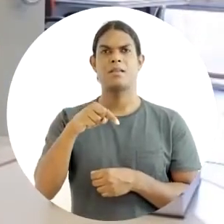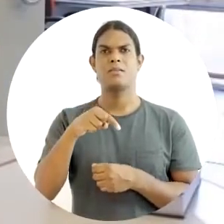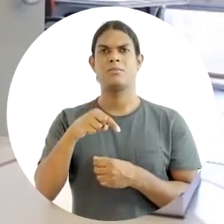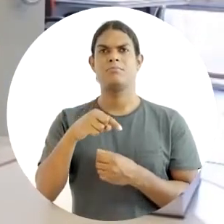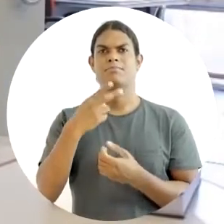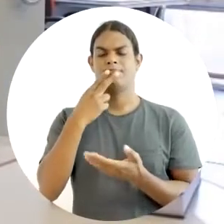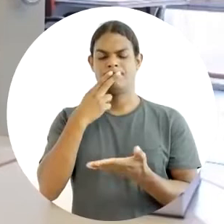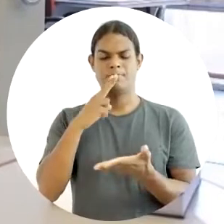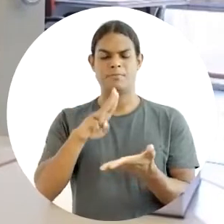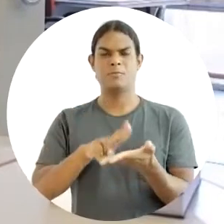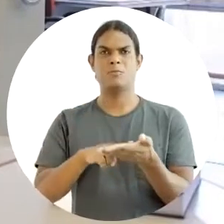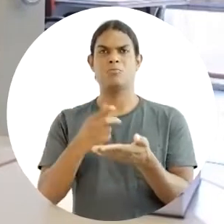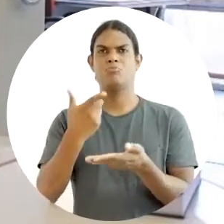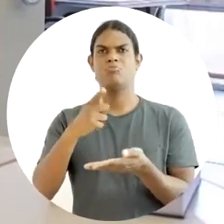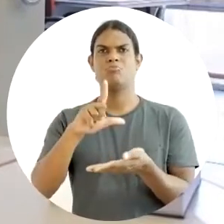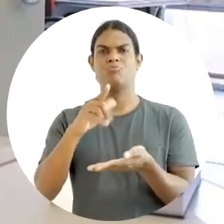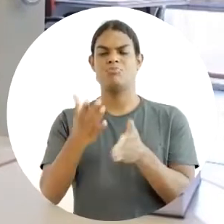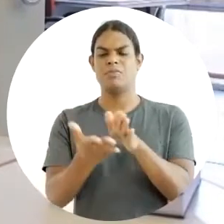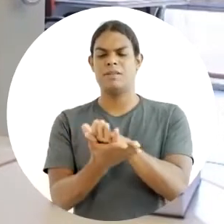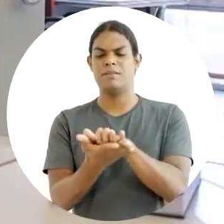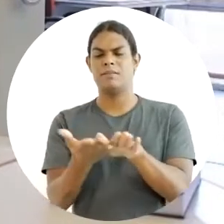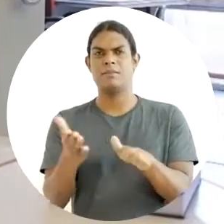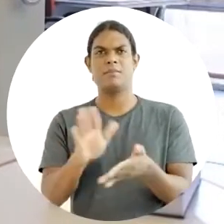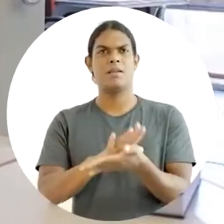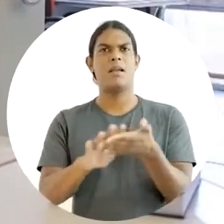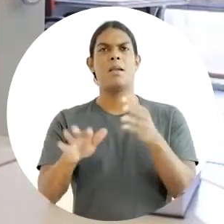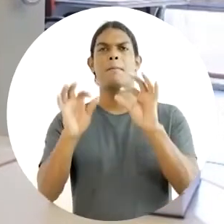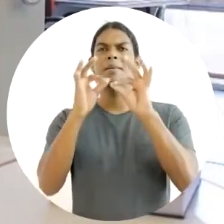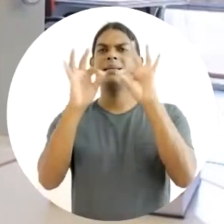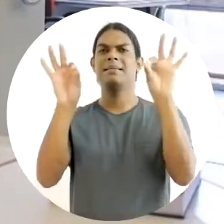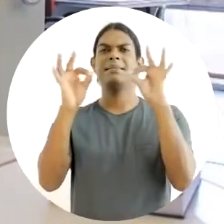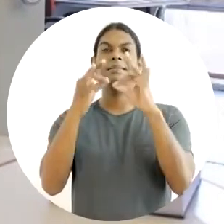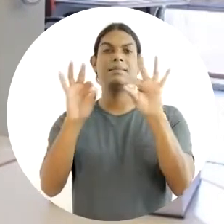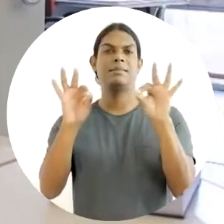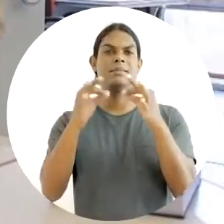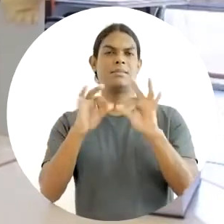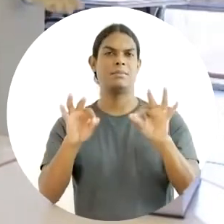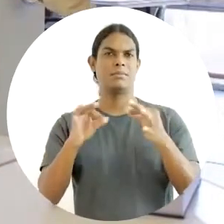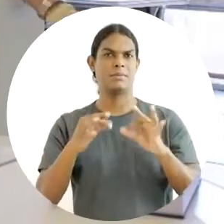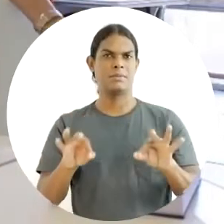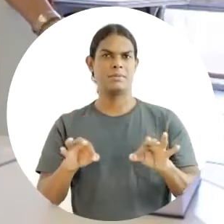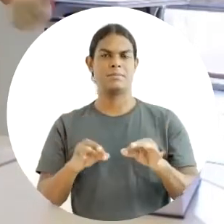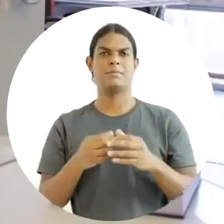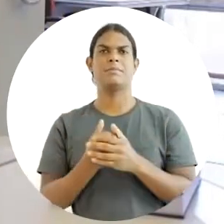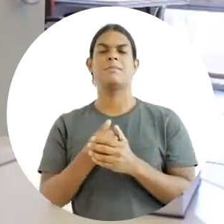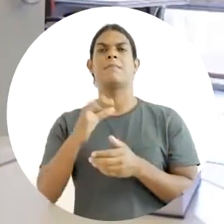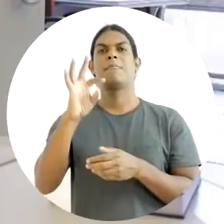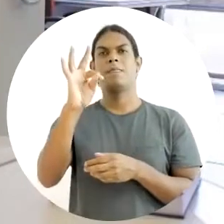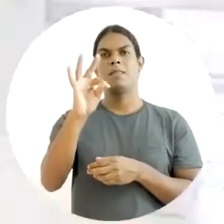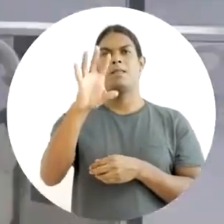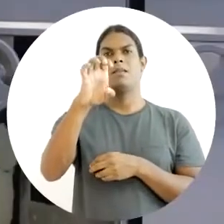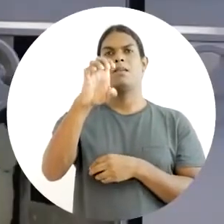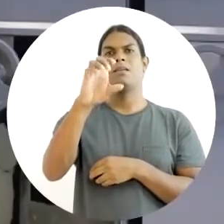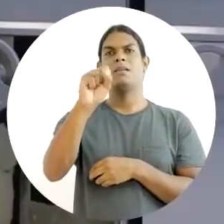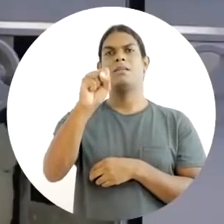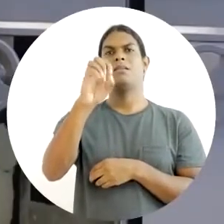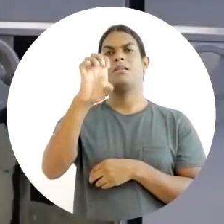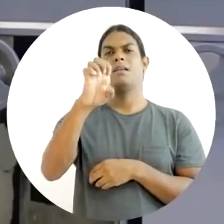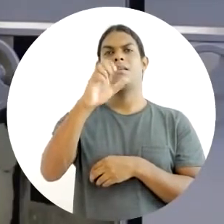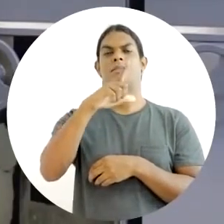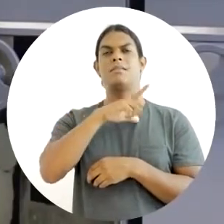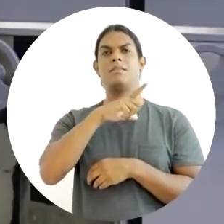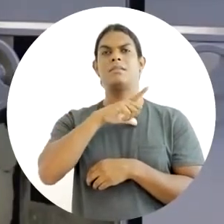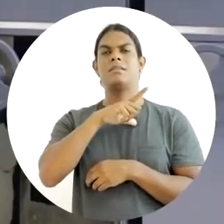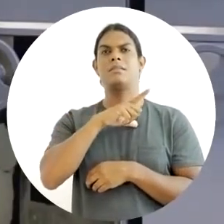tem capa, não tem lombada como o livro e a tese tem. Além